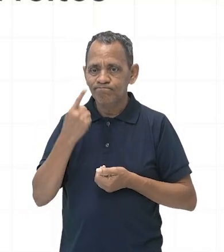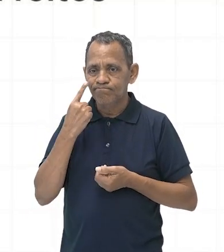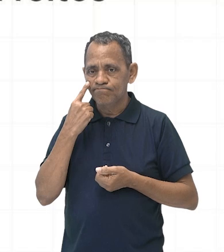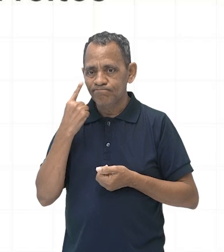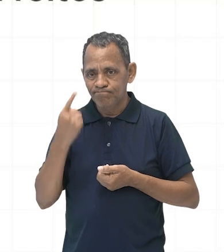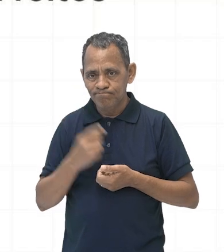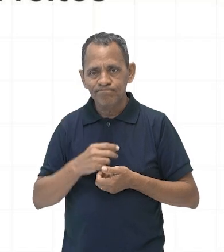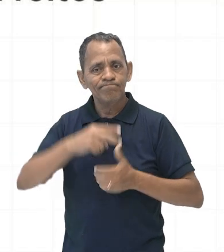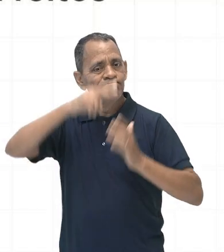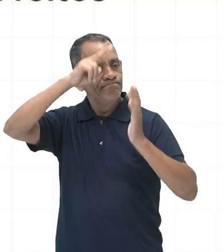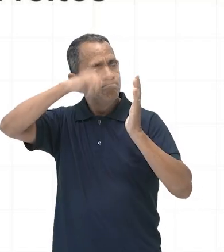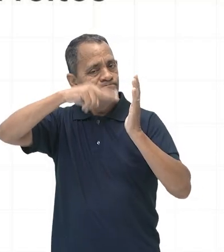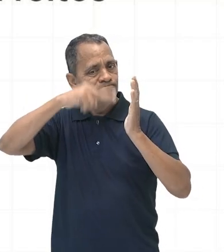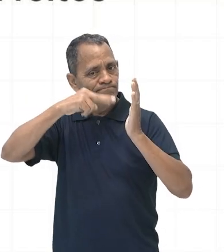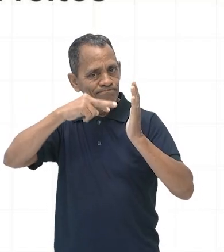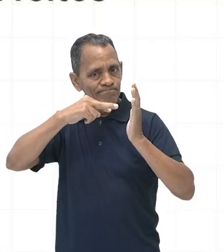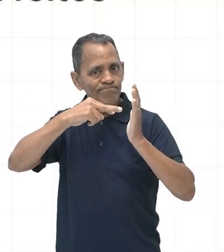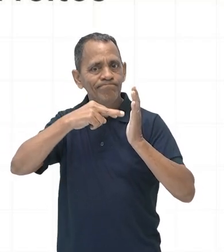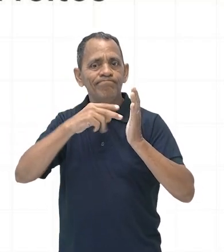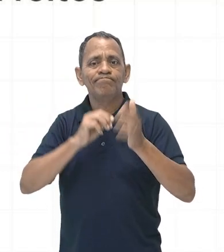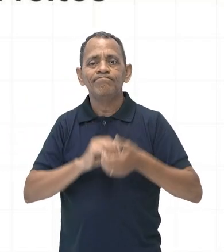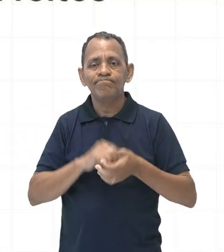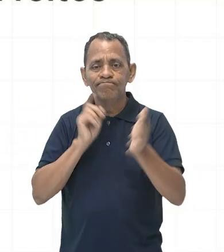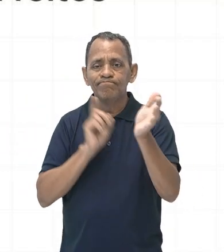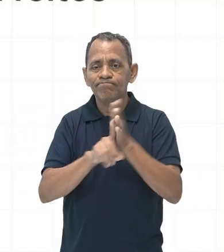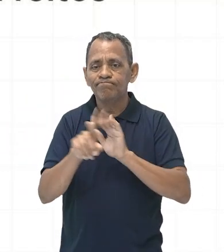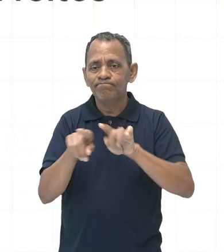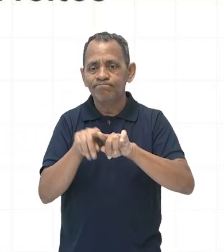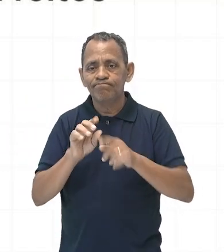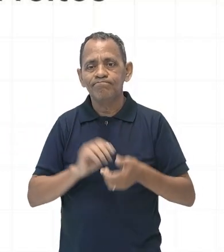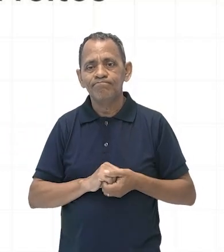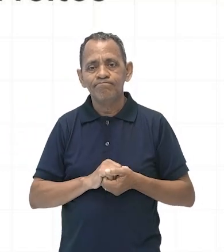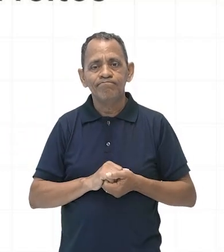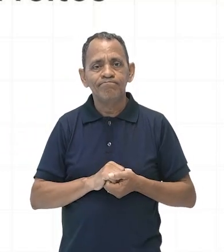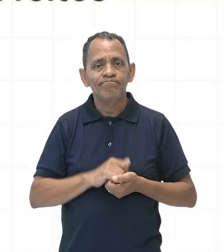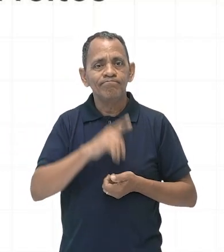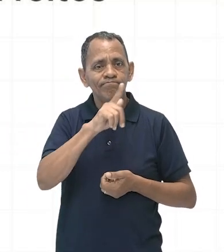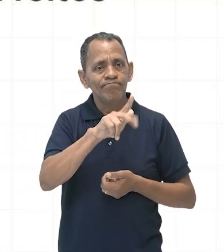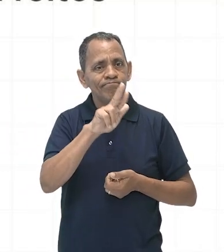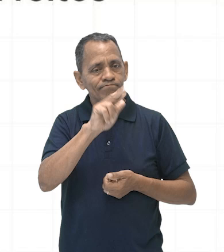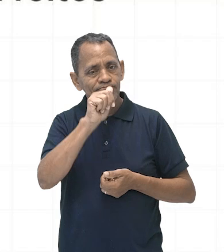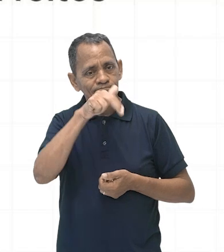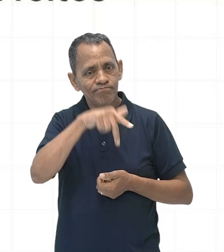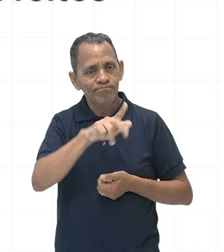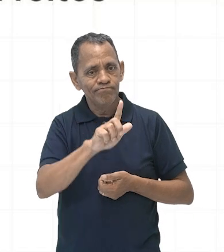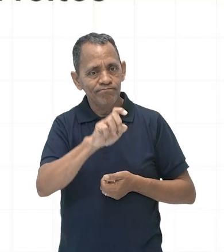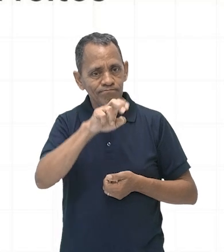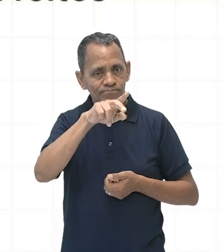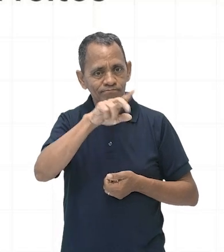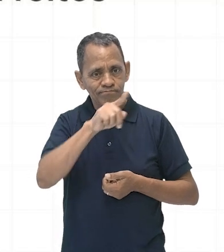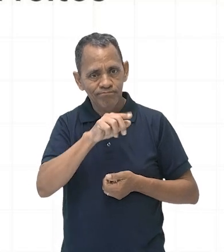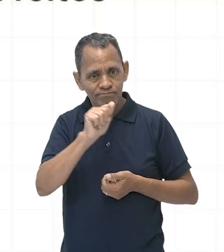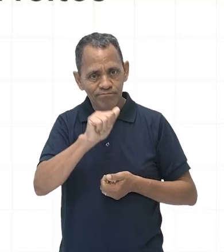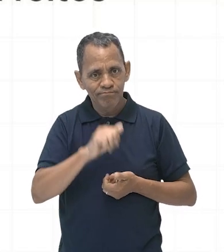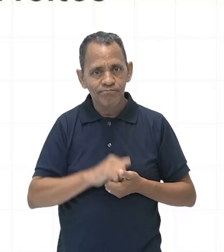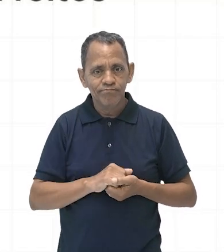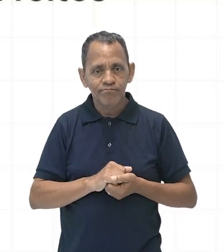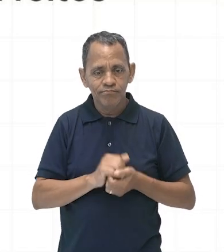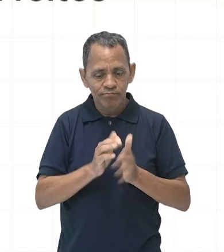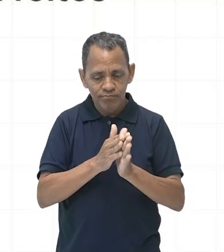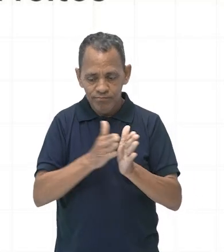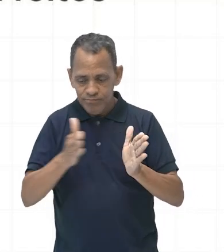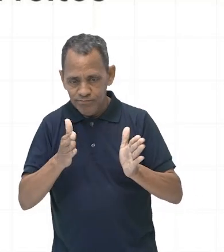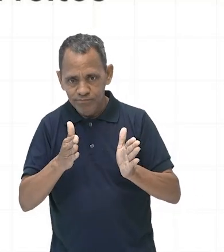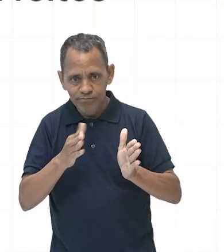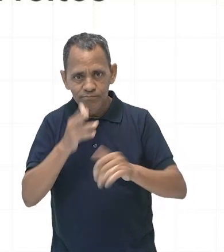identificar as nossas grandezas. Quais são as grandezas? Primeiro, o tamanho do vídeo, né? Então, aqui, ó, o vídeo ficou